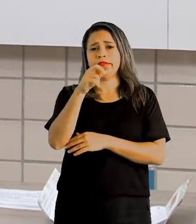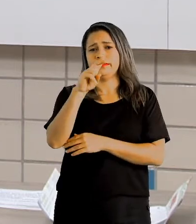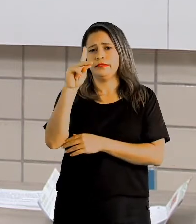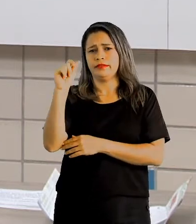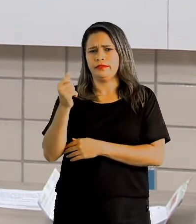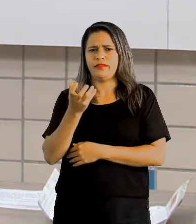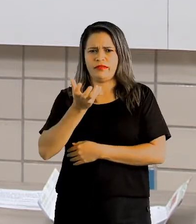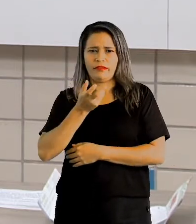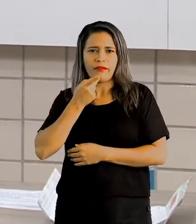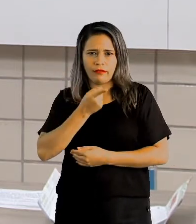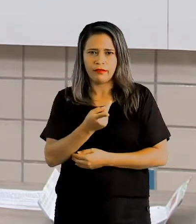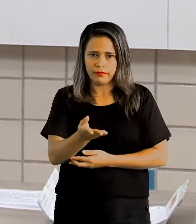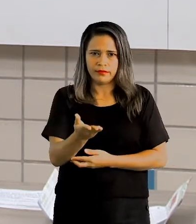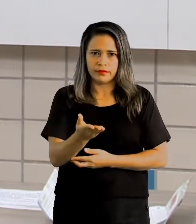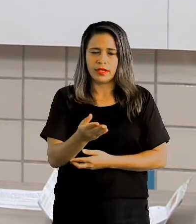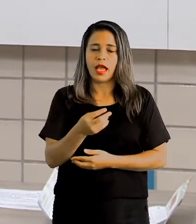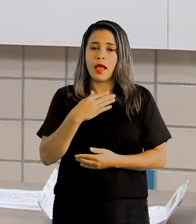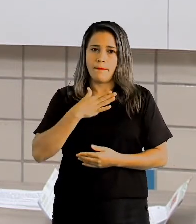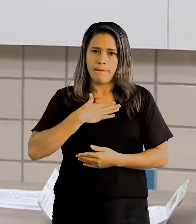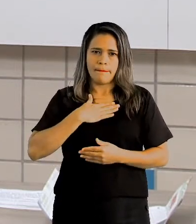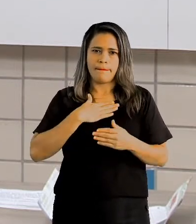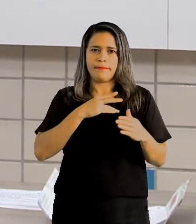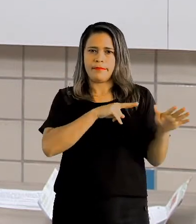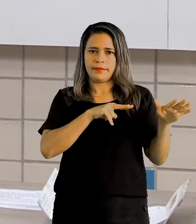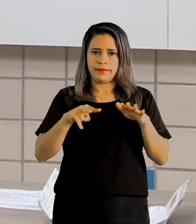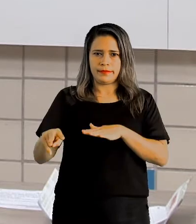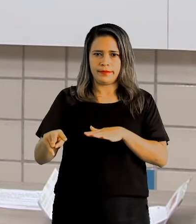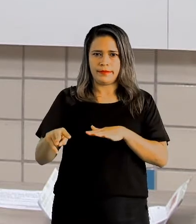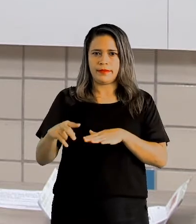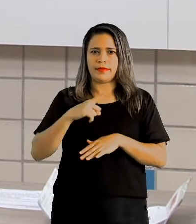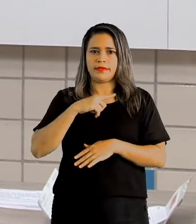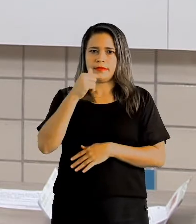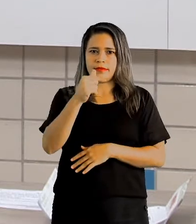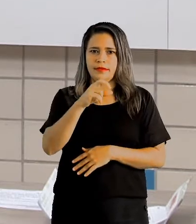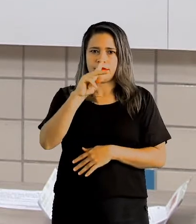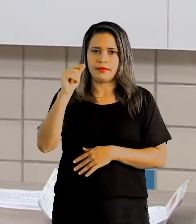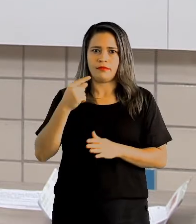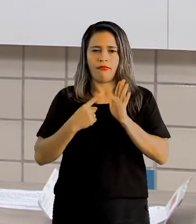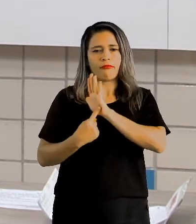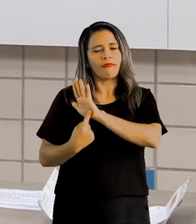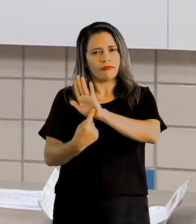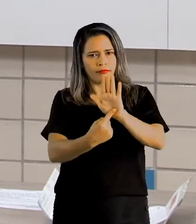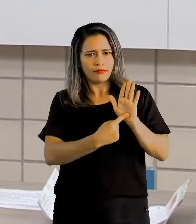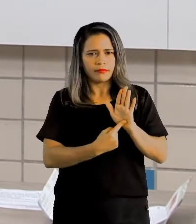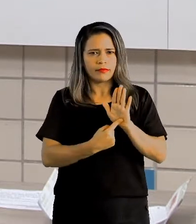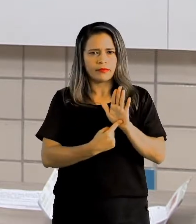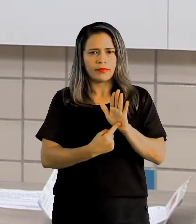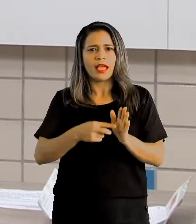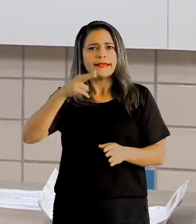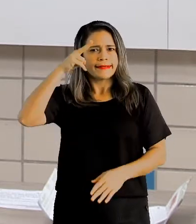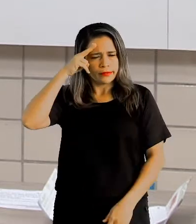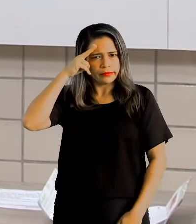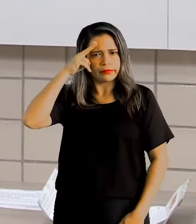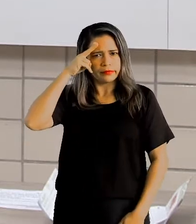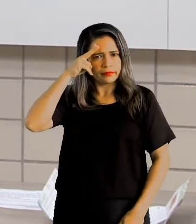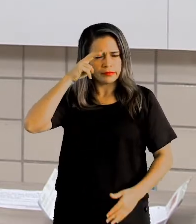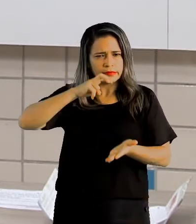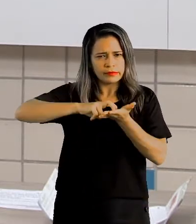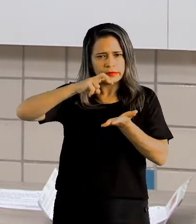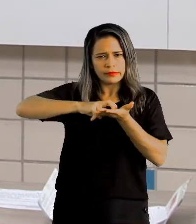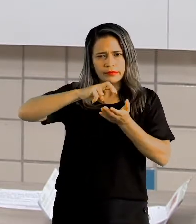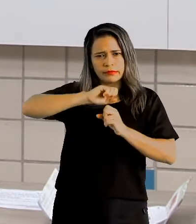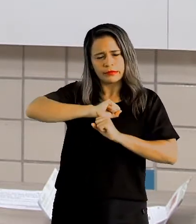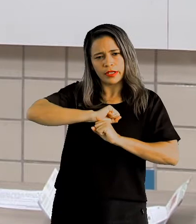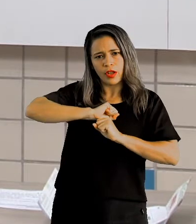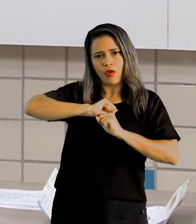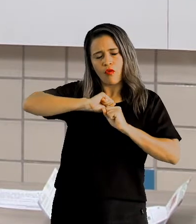quero te contar. A minha semana tem 7 dias, eu quero te apresentar. Segunda-feira, cedo eu